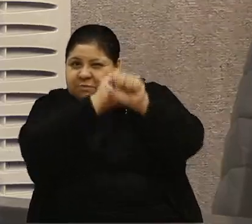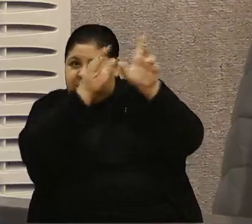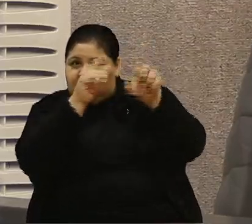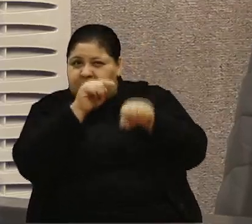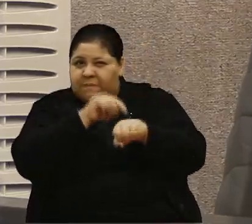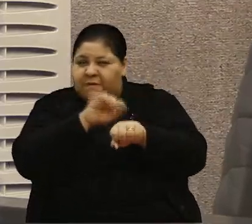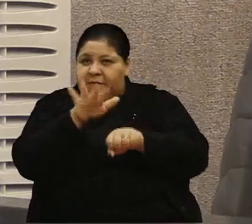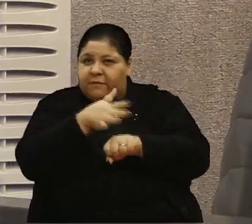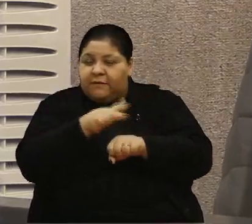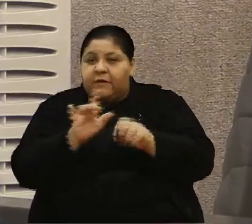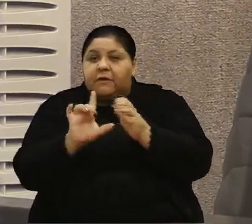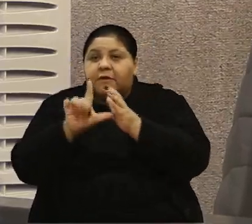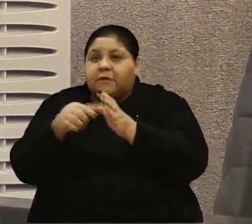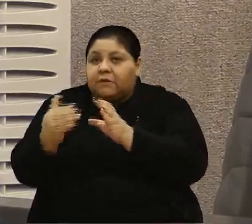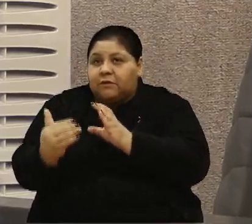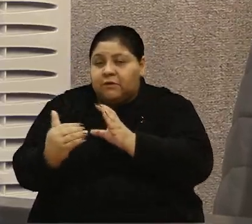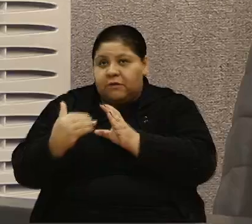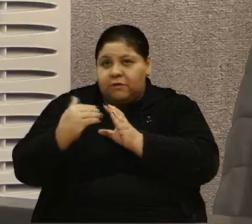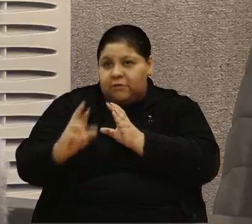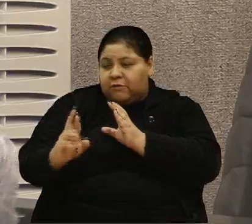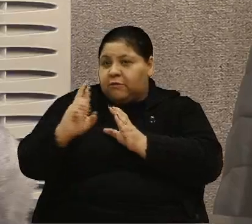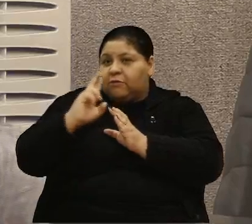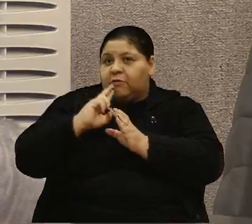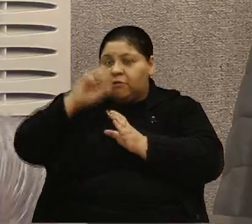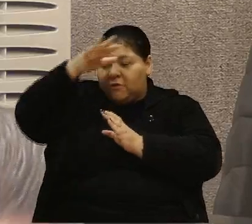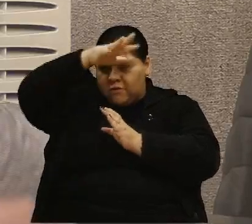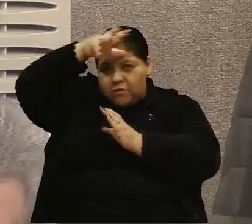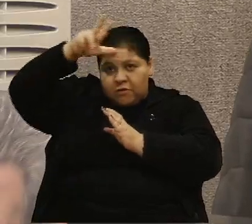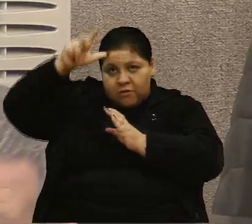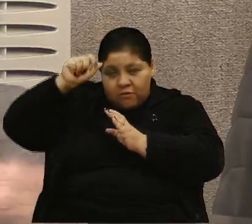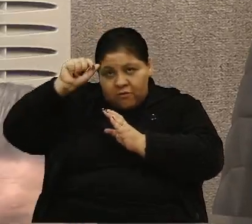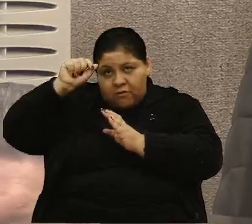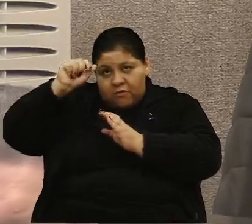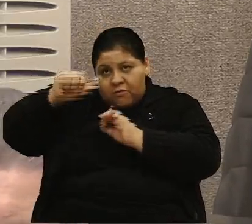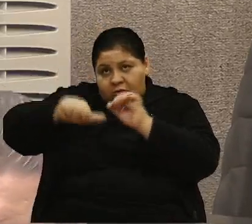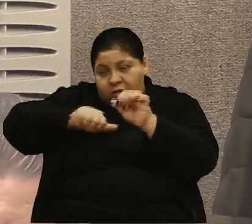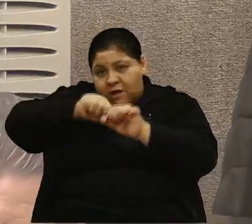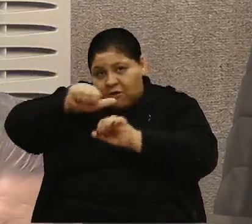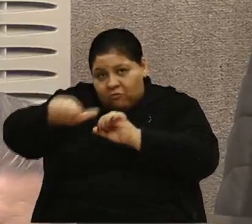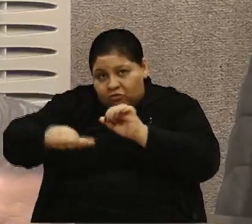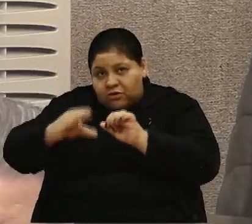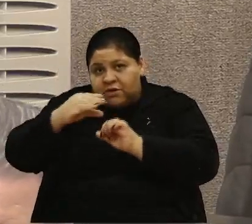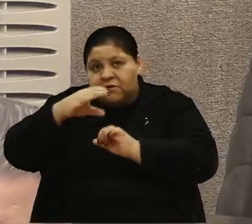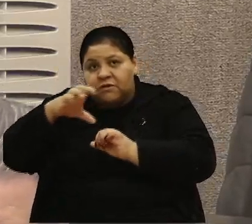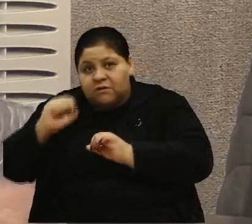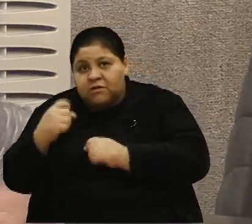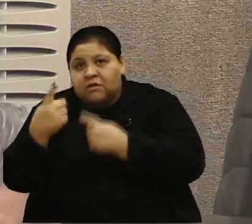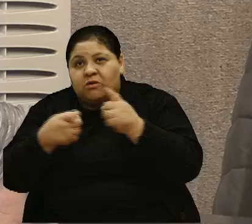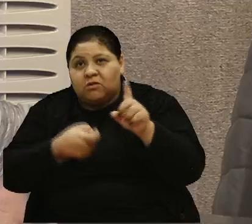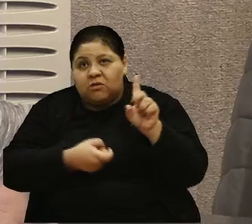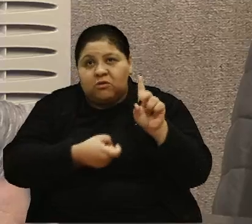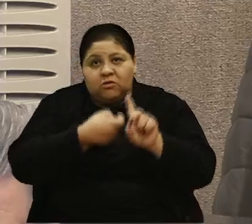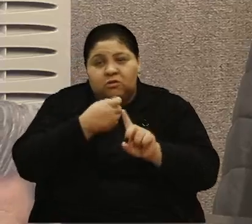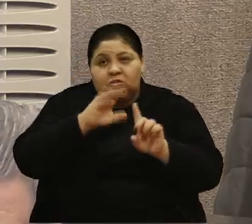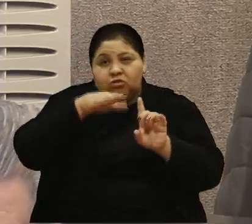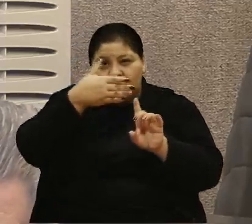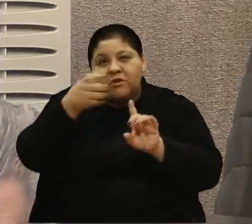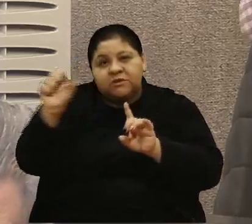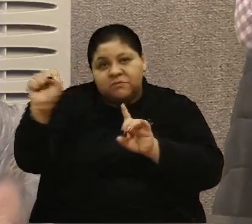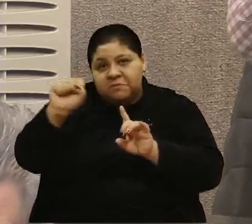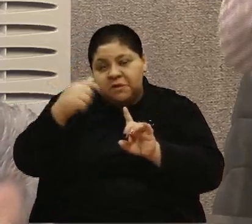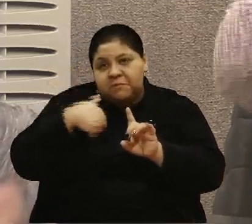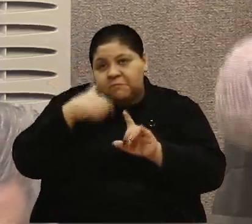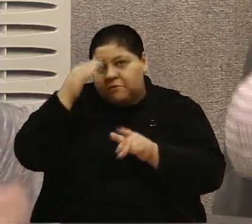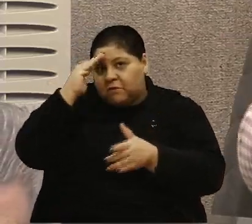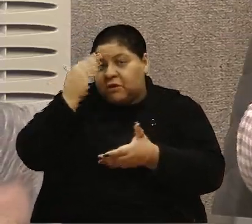horas, e na sequência ele mandou um retorno que o município está realocando o CES para daqui a alguns meses, possivelmente no próximo semestre, para